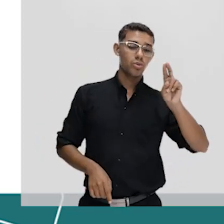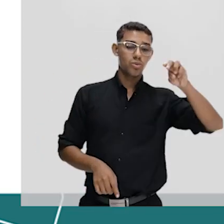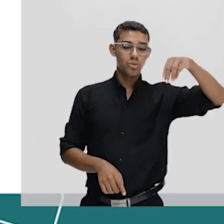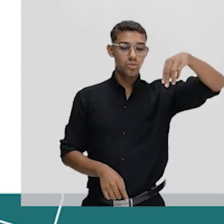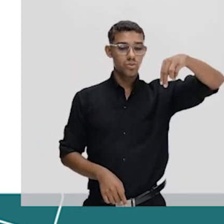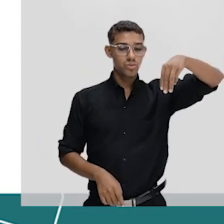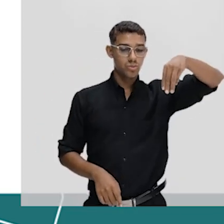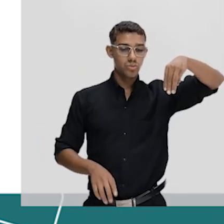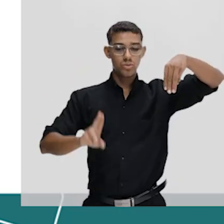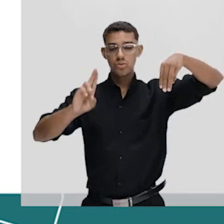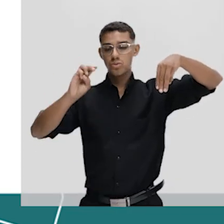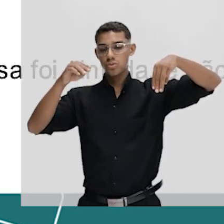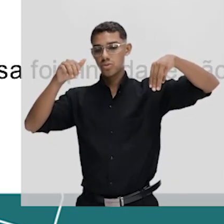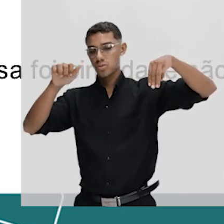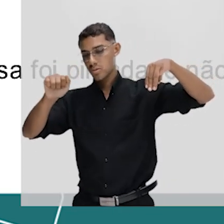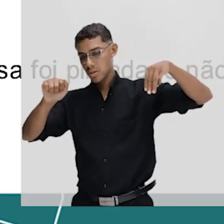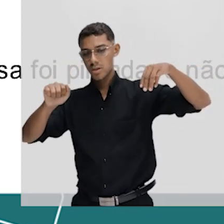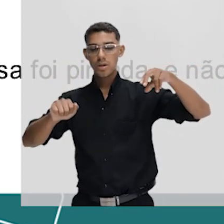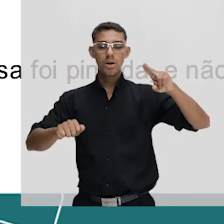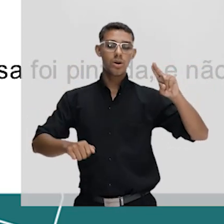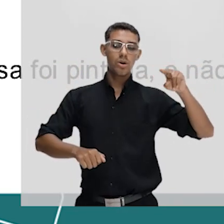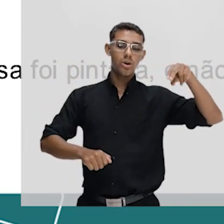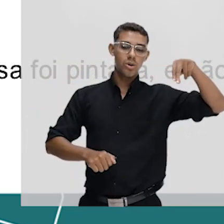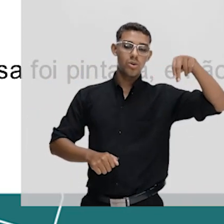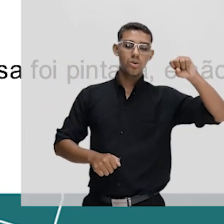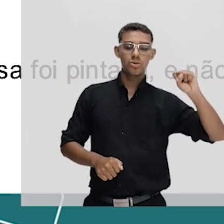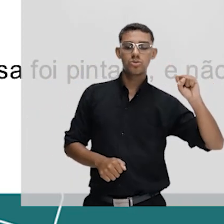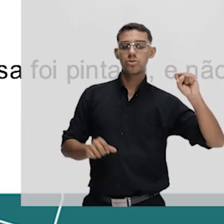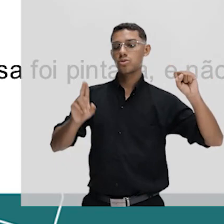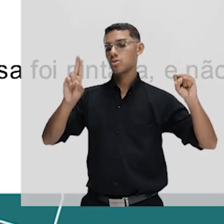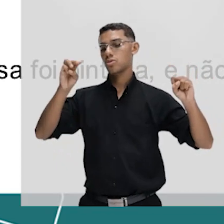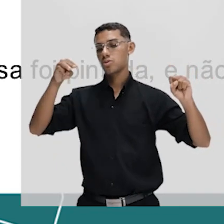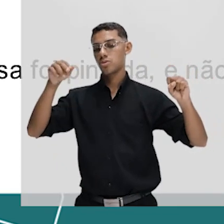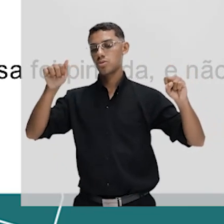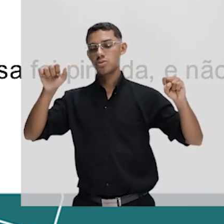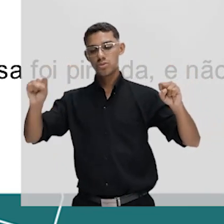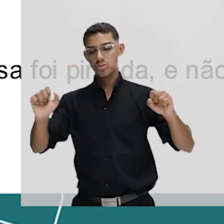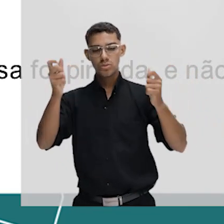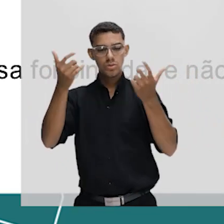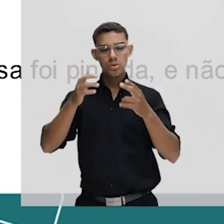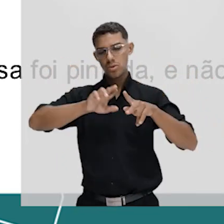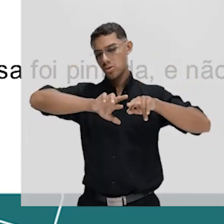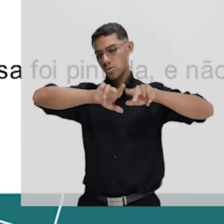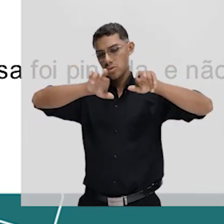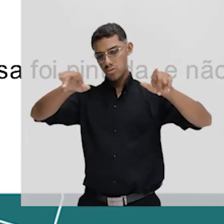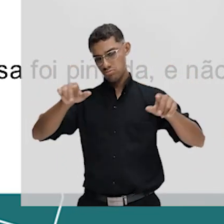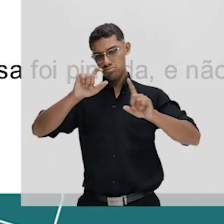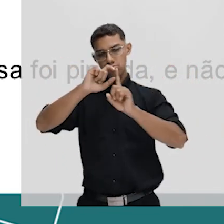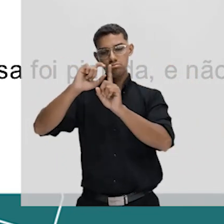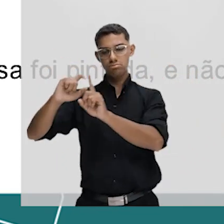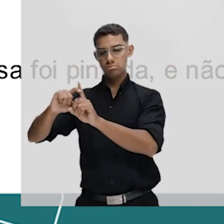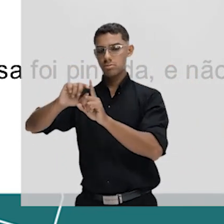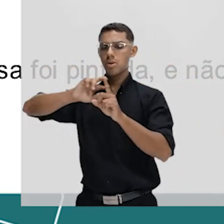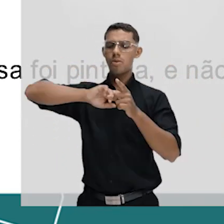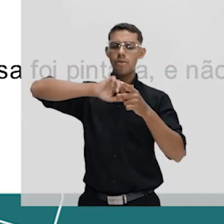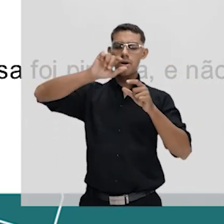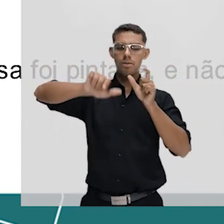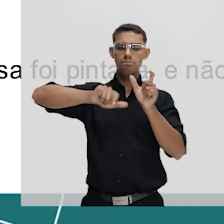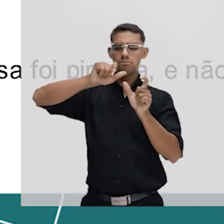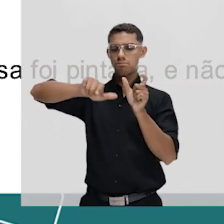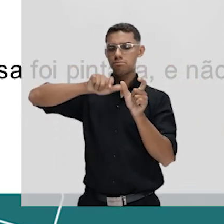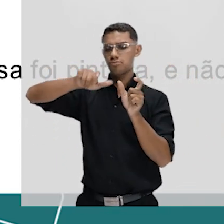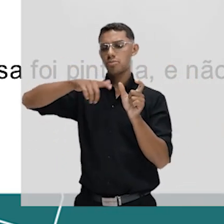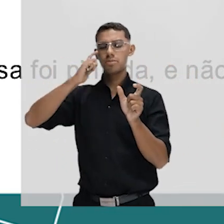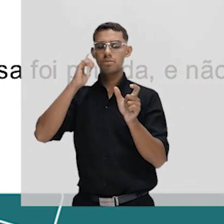viram, ele tem essa flexão. Por quê? Porque ele é uma classe de palavra variável. Se é uma classe de palavra variável, é porque ele varia